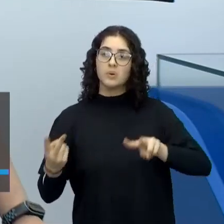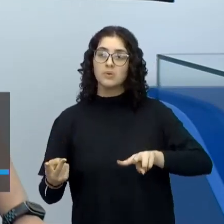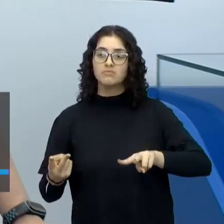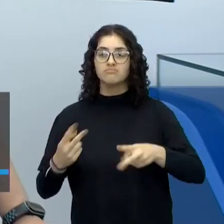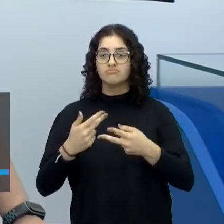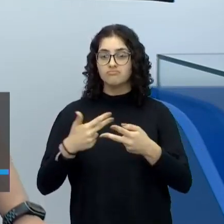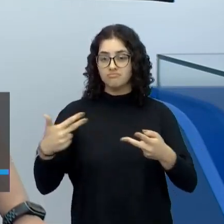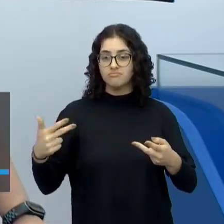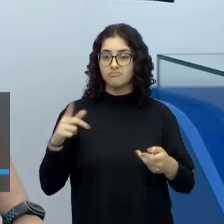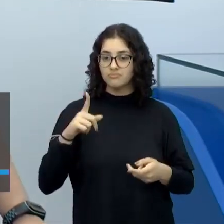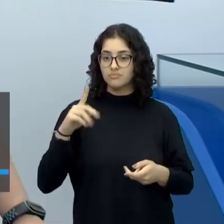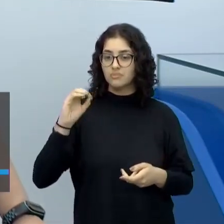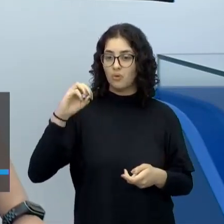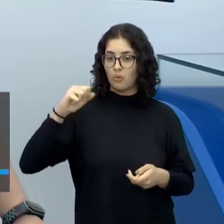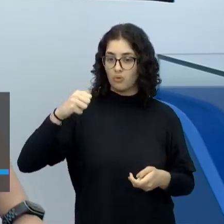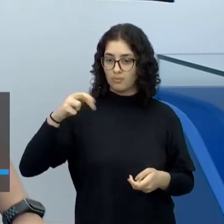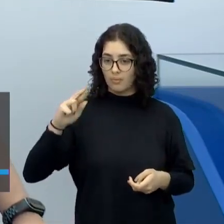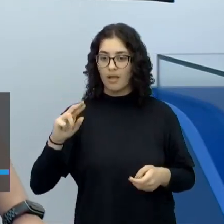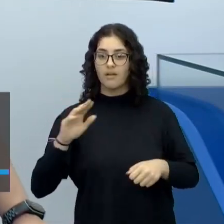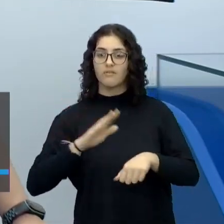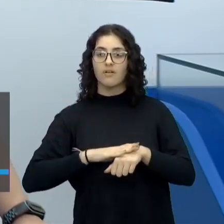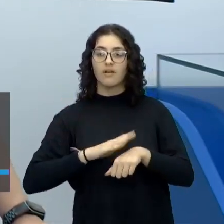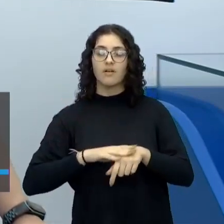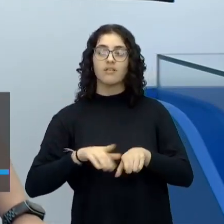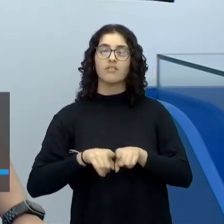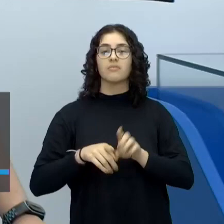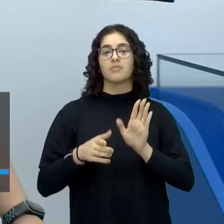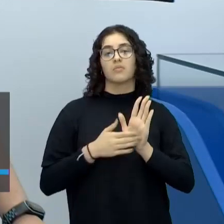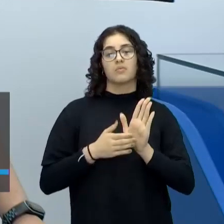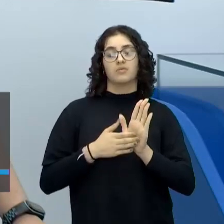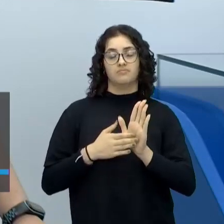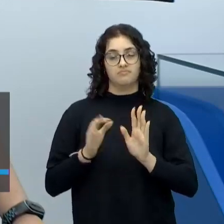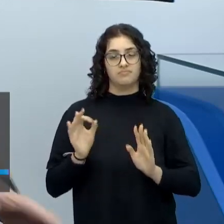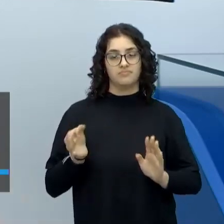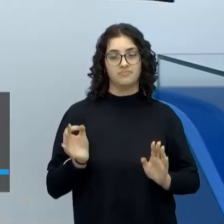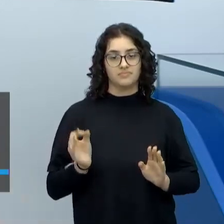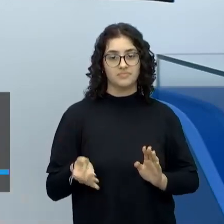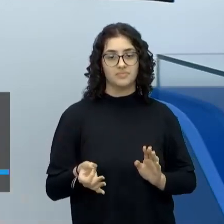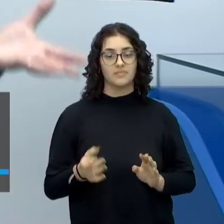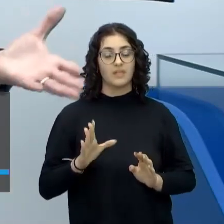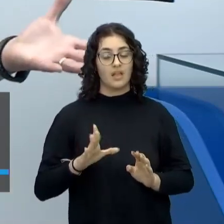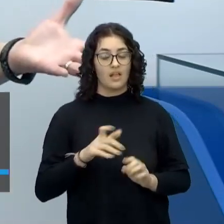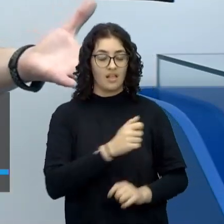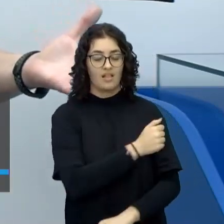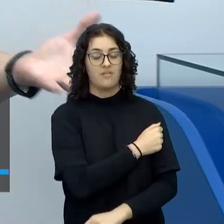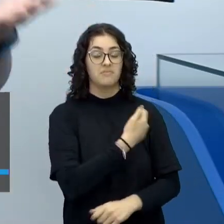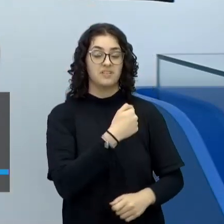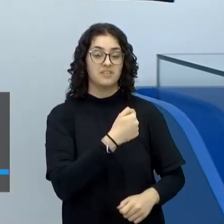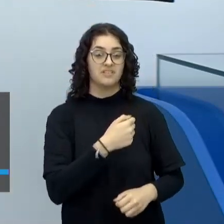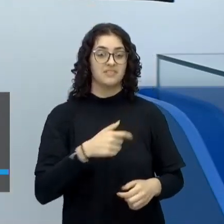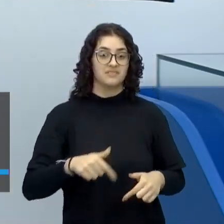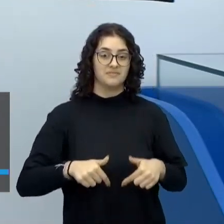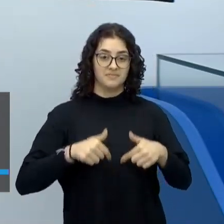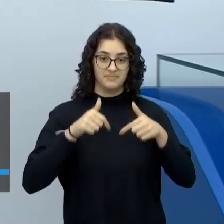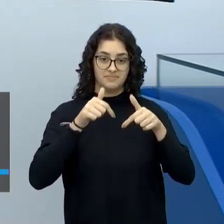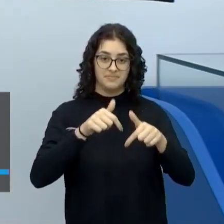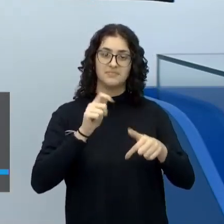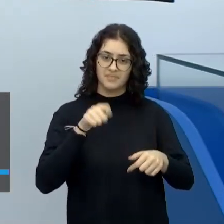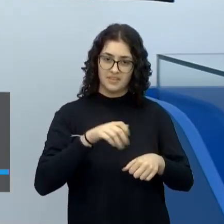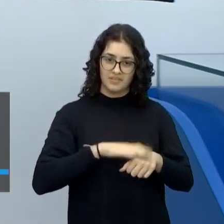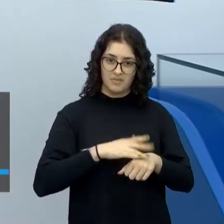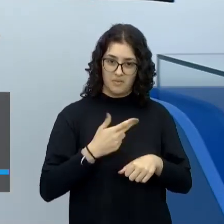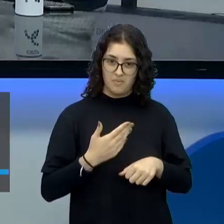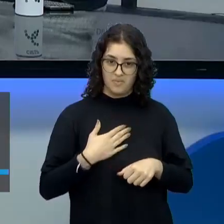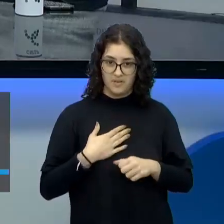programação, e aí o Osmar vai fazendo, aprendendo o que eu propus, tá? Agora você, aluno, tem que desenvolver a sua programação. Pode fazer igual a minha? Pode,